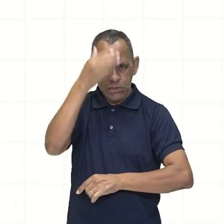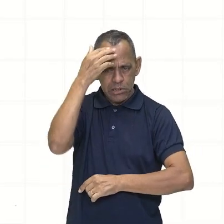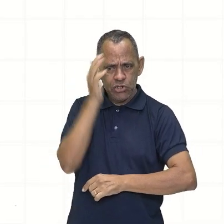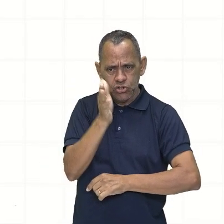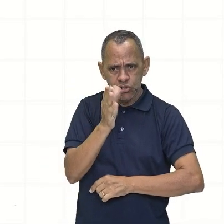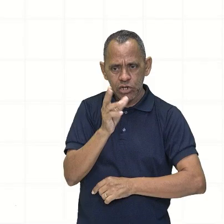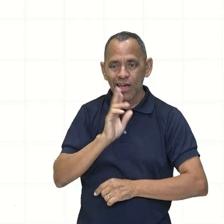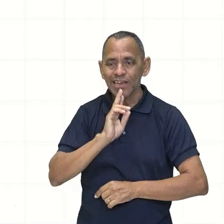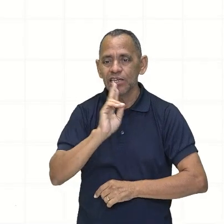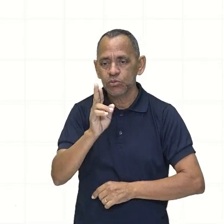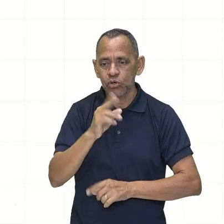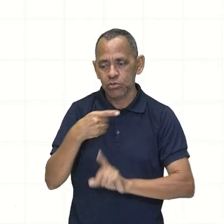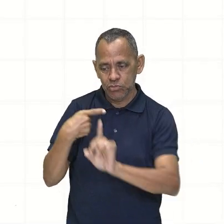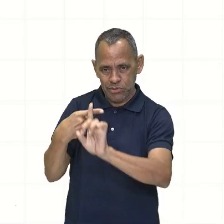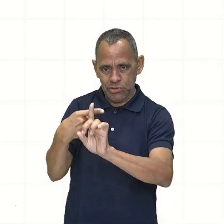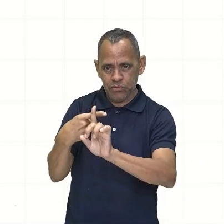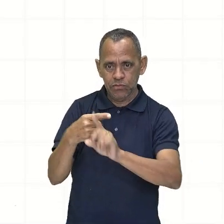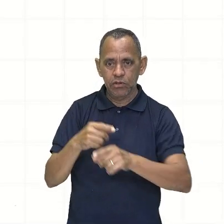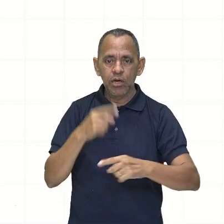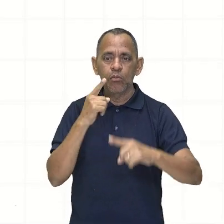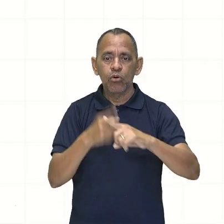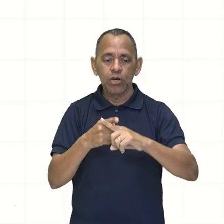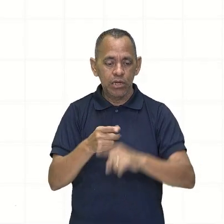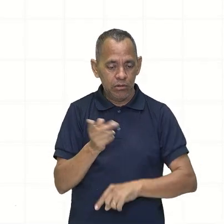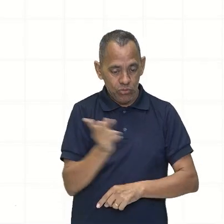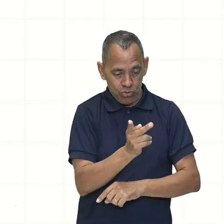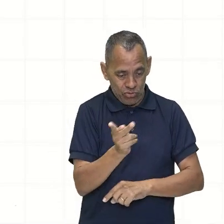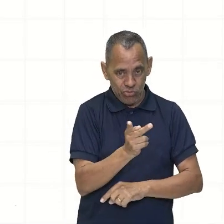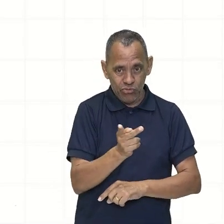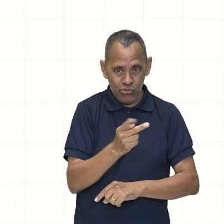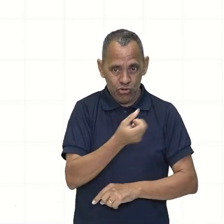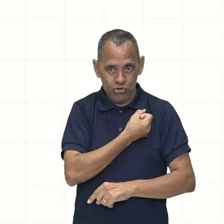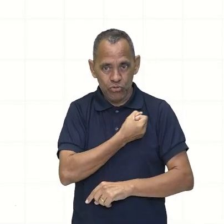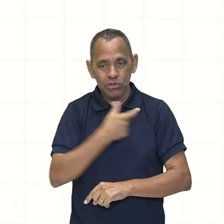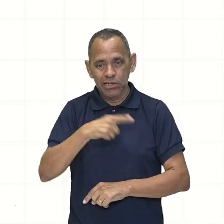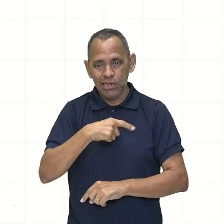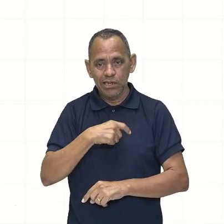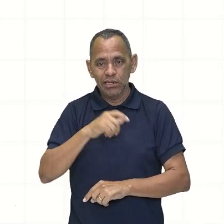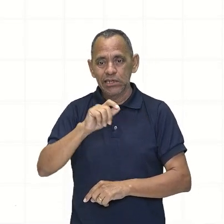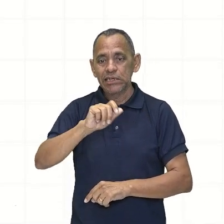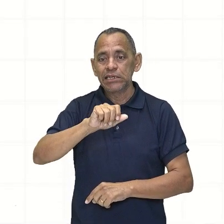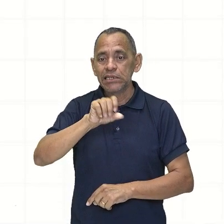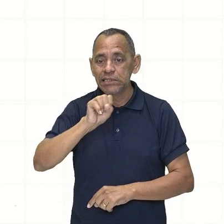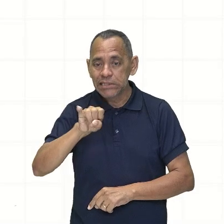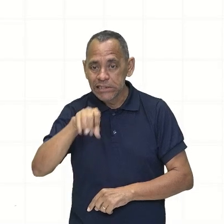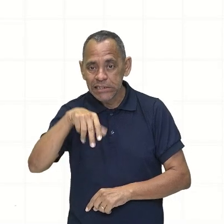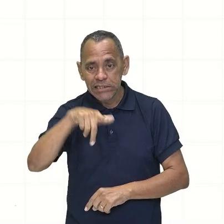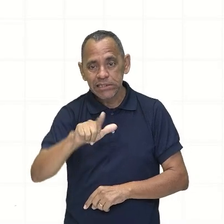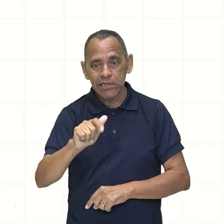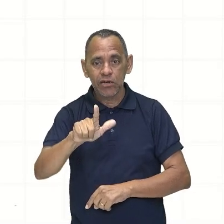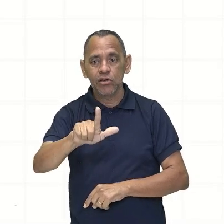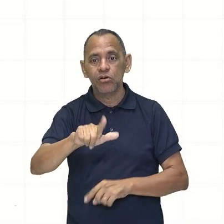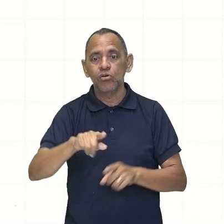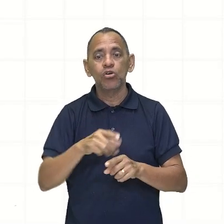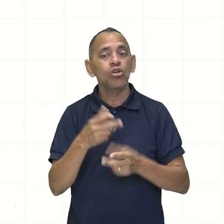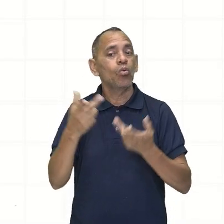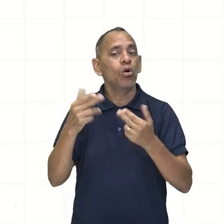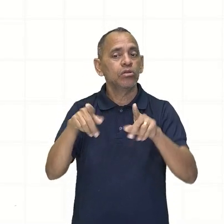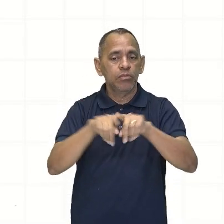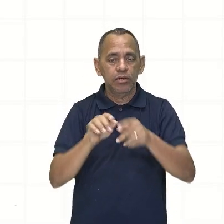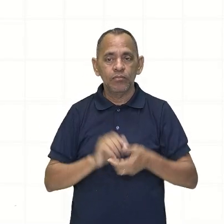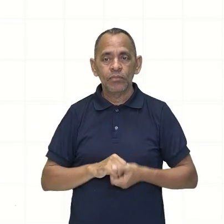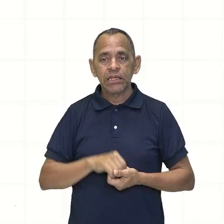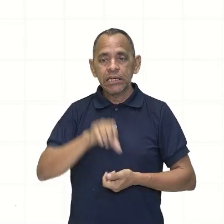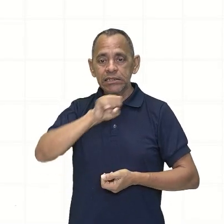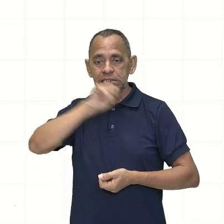resultado vai dar positivo, porque os meus dois números possuem sinais iguais. Tá? Se